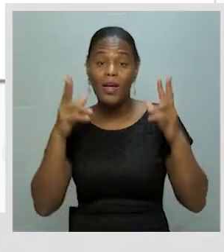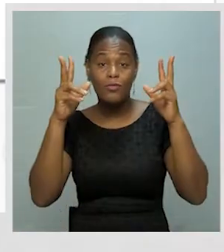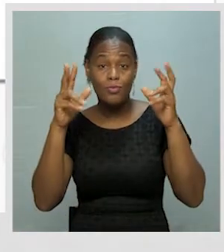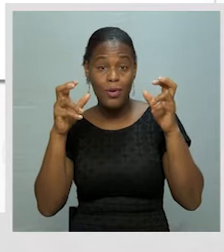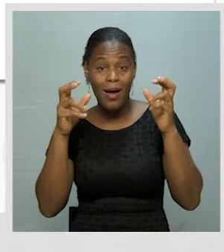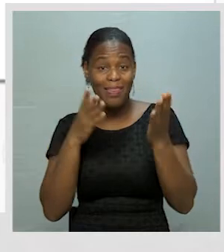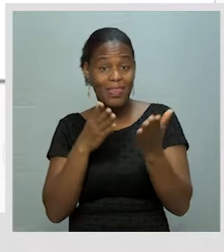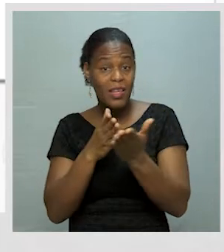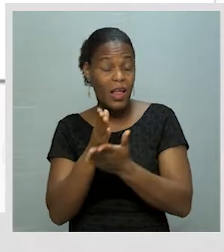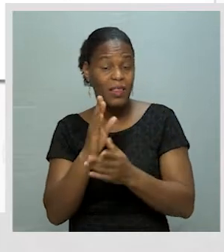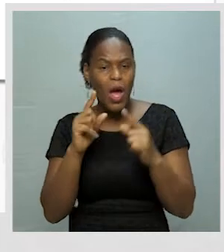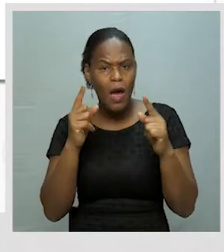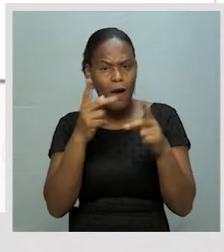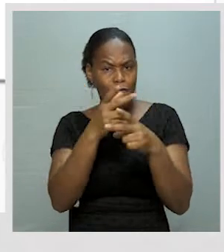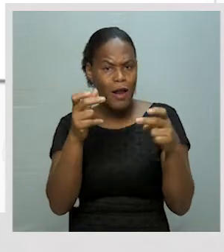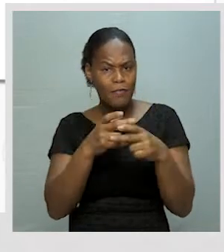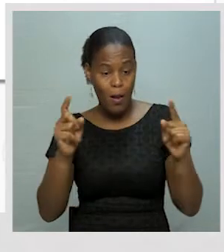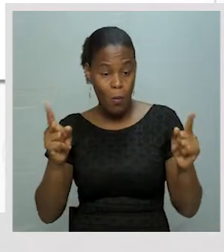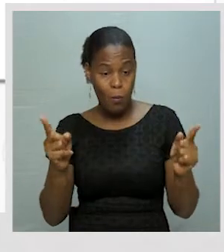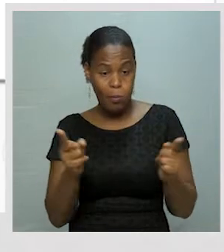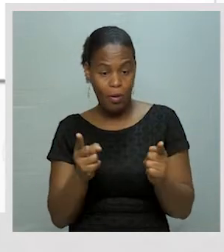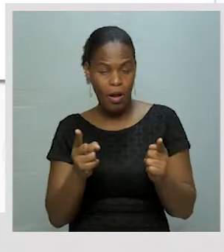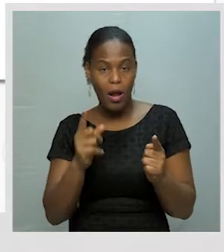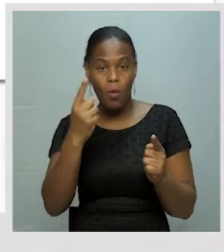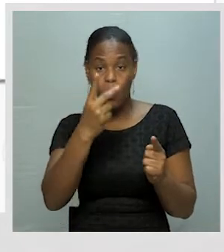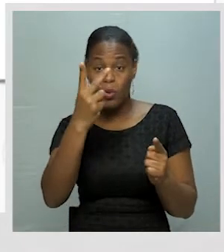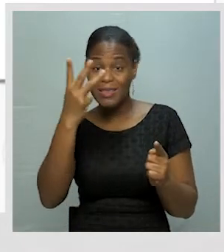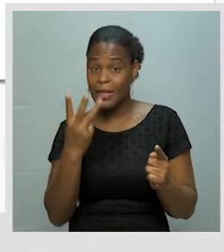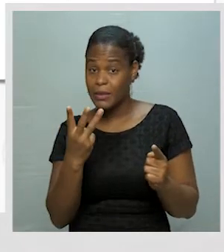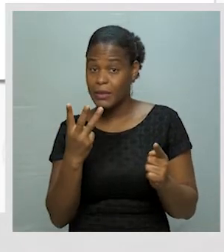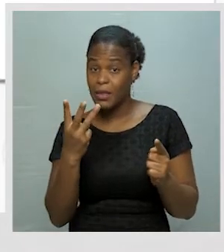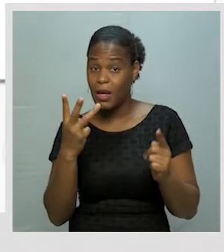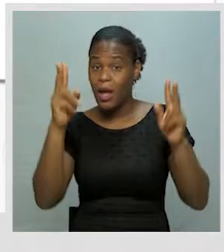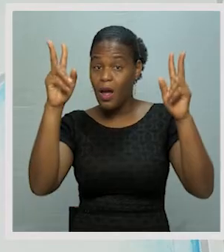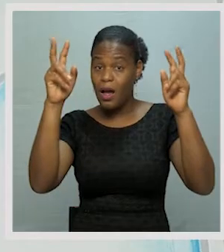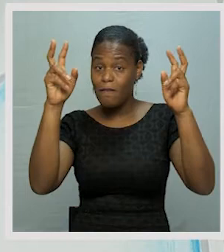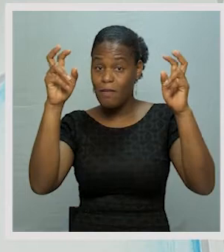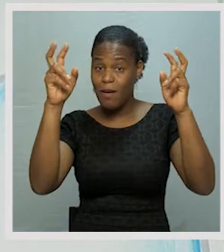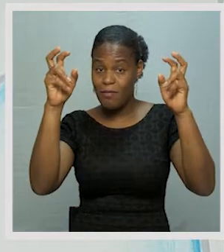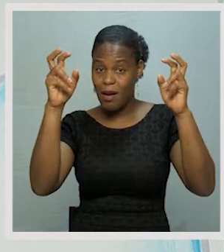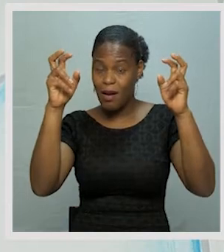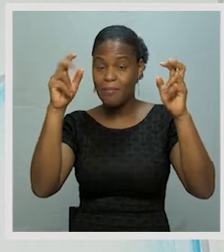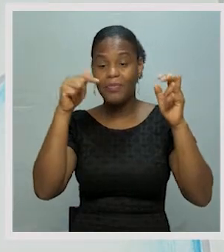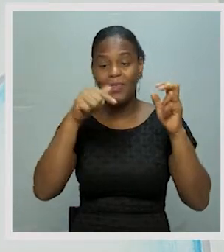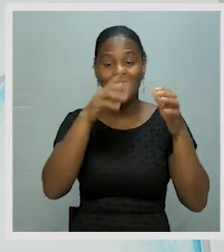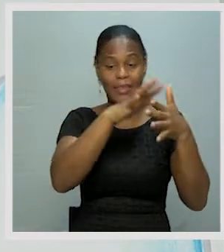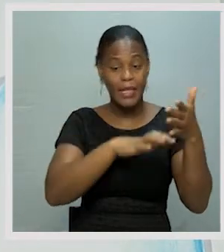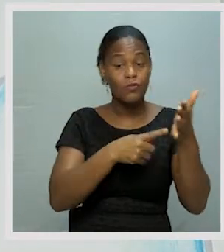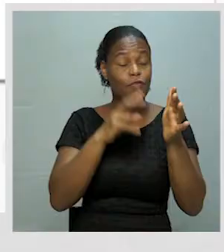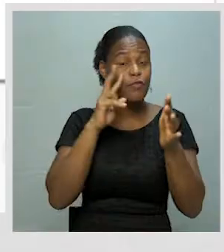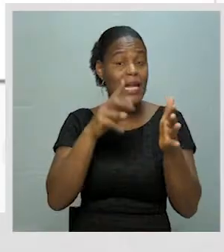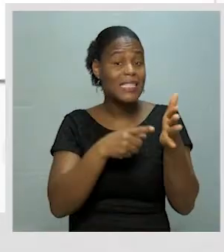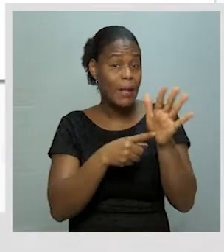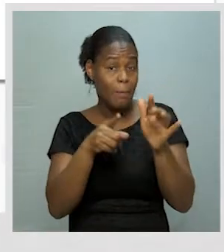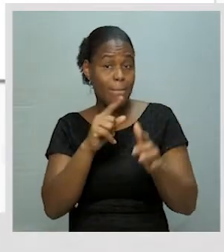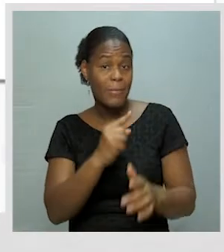exemplo, é a citação de até 3 linhas, abre aspas dentro do texto. Temos um exemplo aqui ao lado, portanto, para Ferreira,